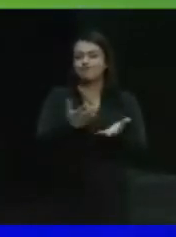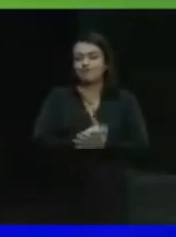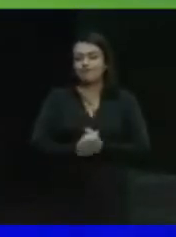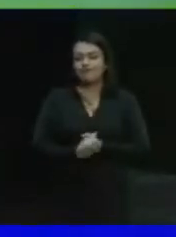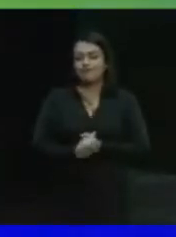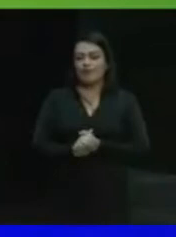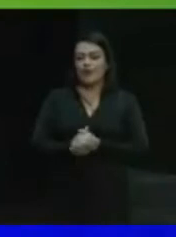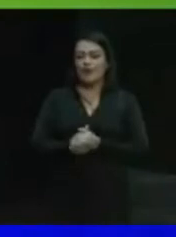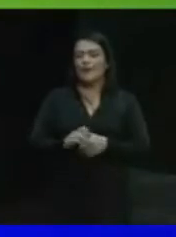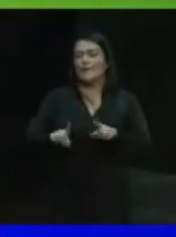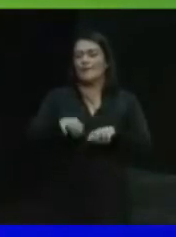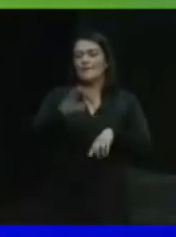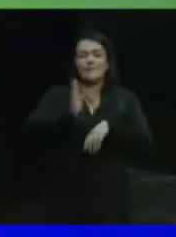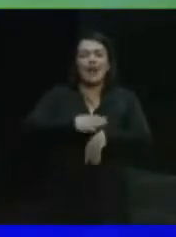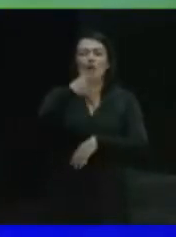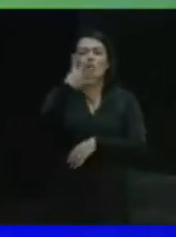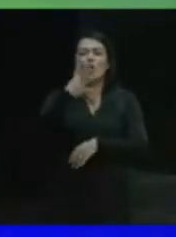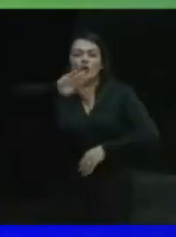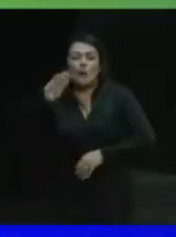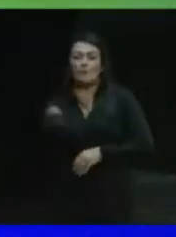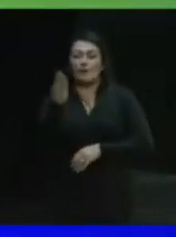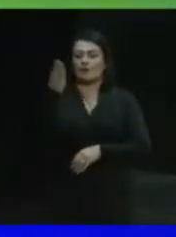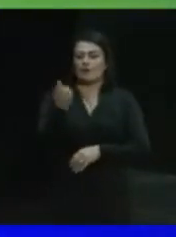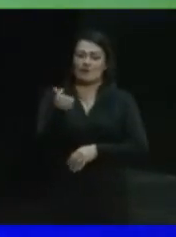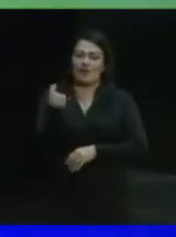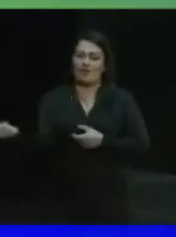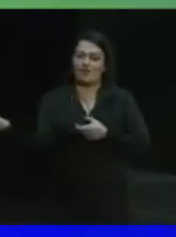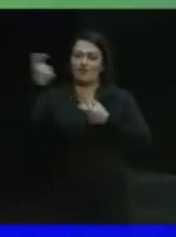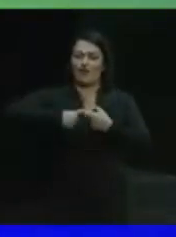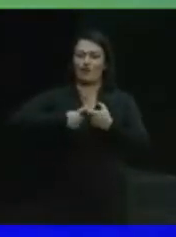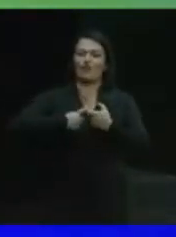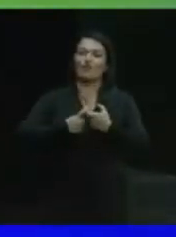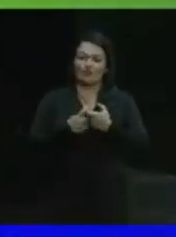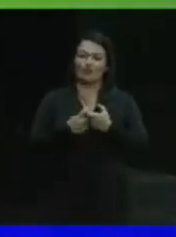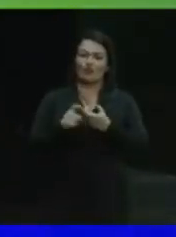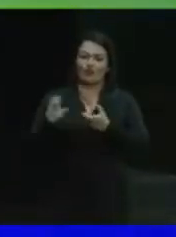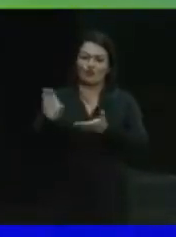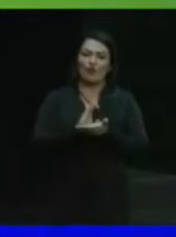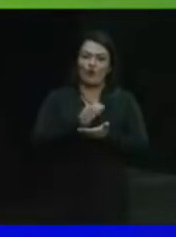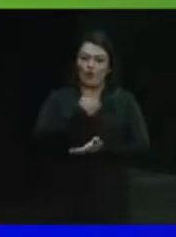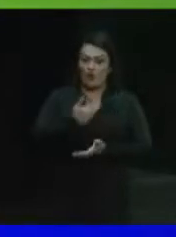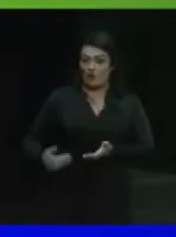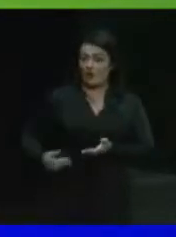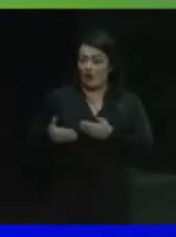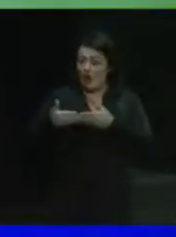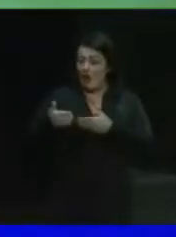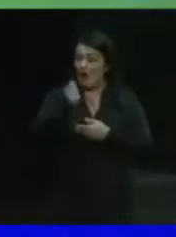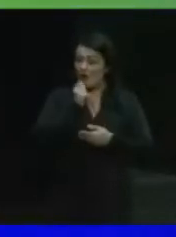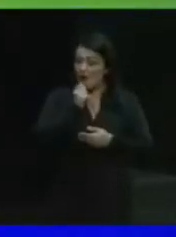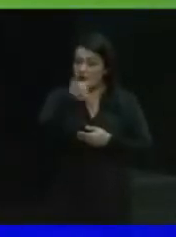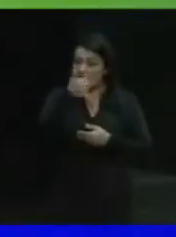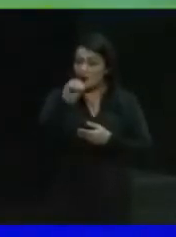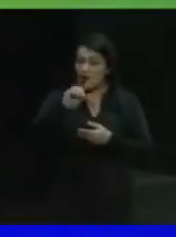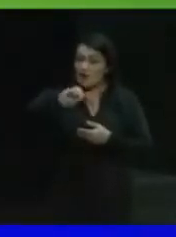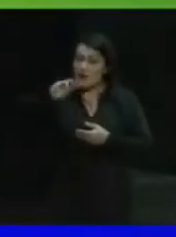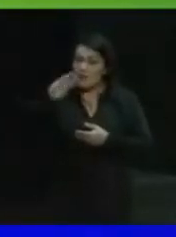Mais de 4 bilhões de reais foram recuperados dos criminosos. E tem uns 10 bilhões previstos ainda para serem